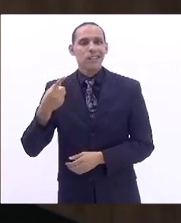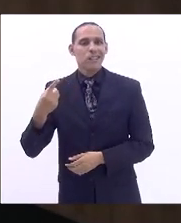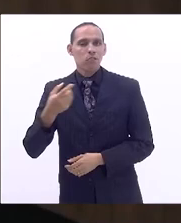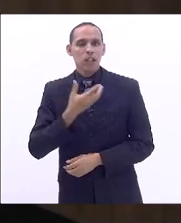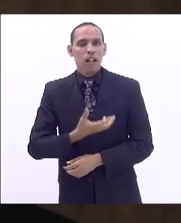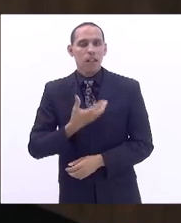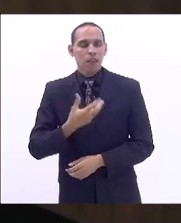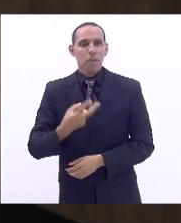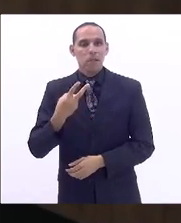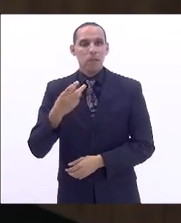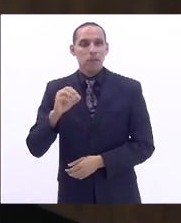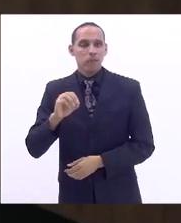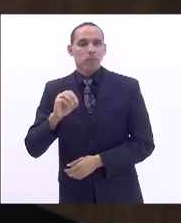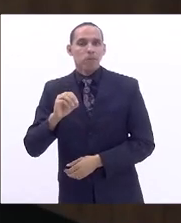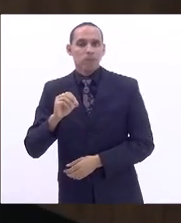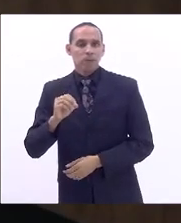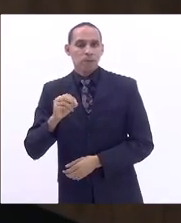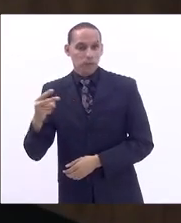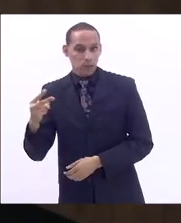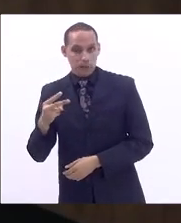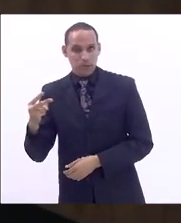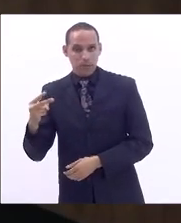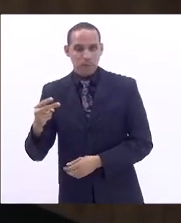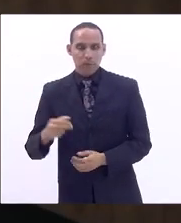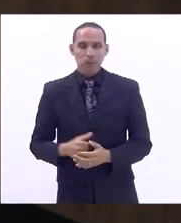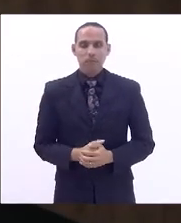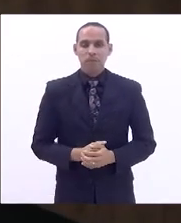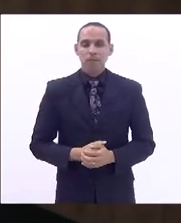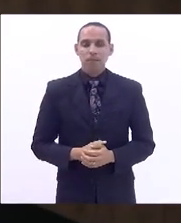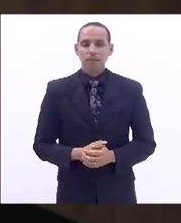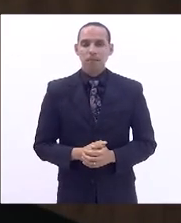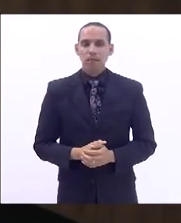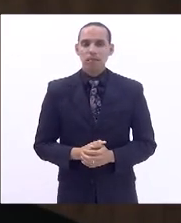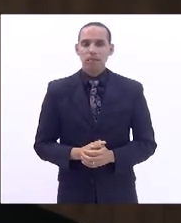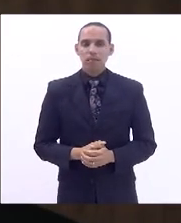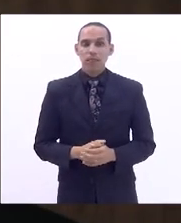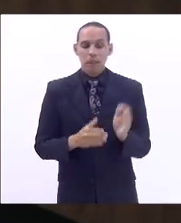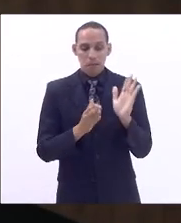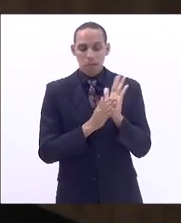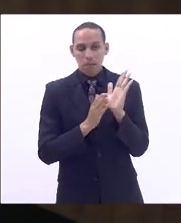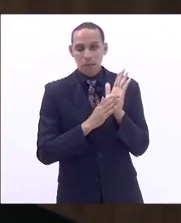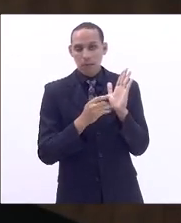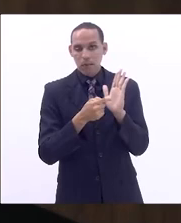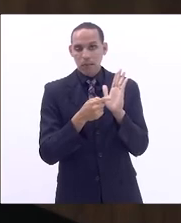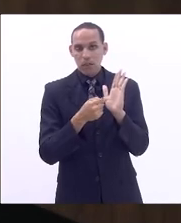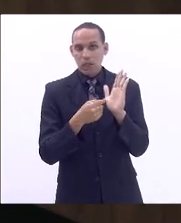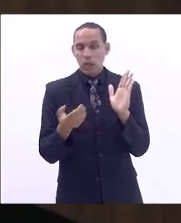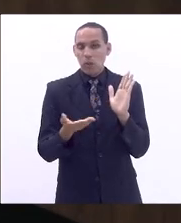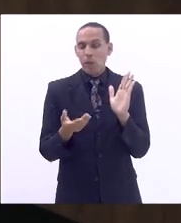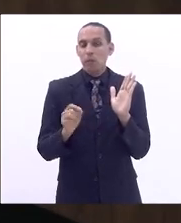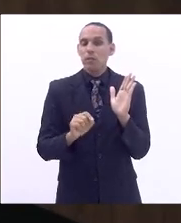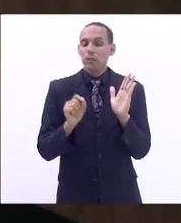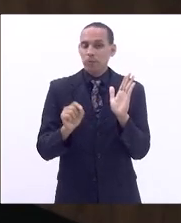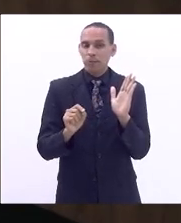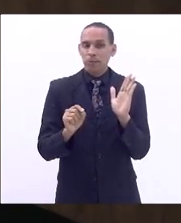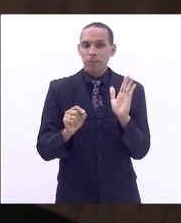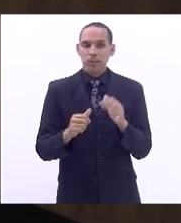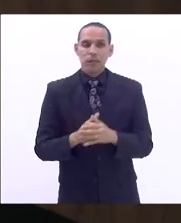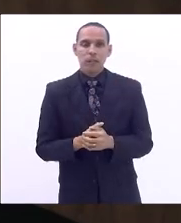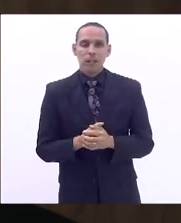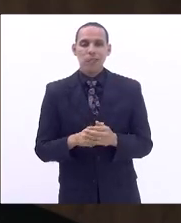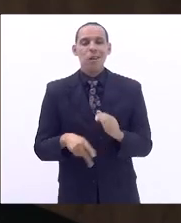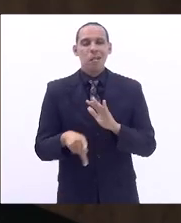3112 de 2022 então a proposta hoje do